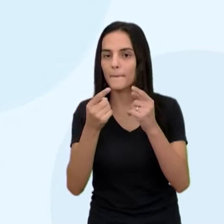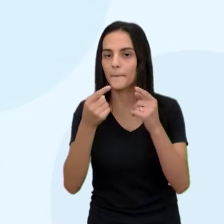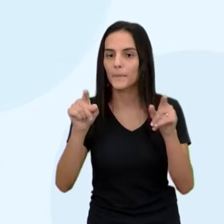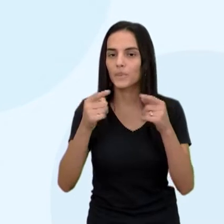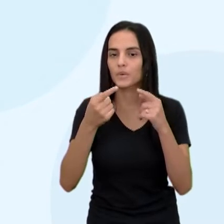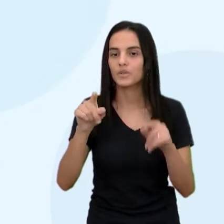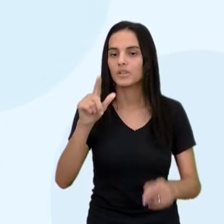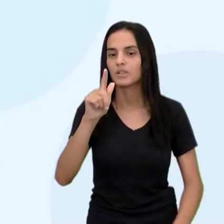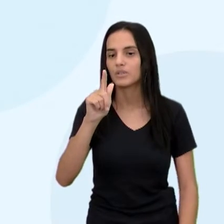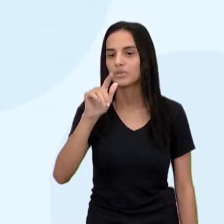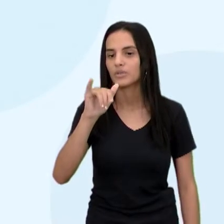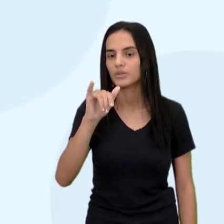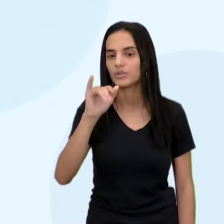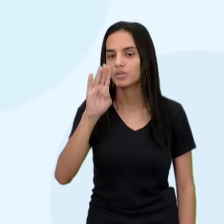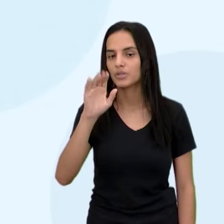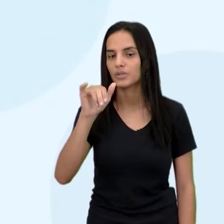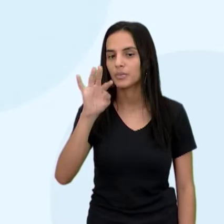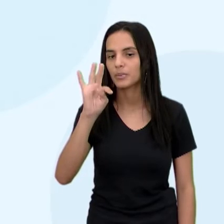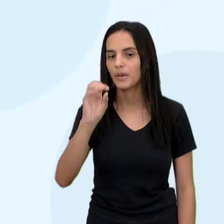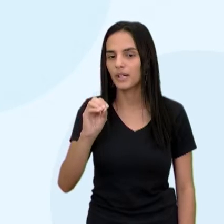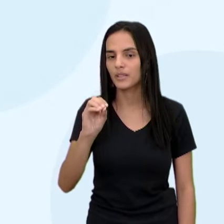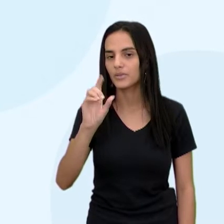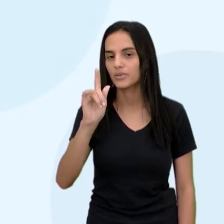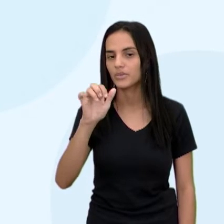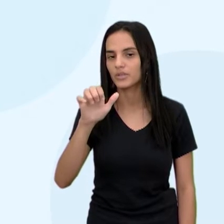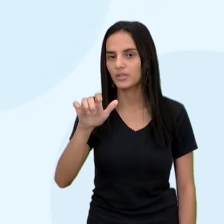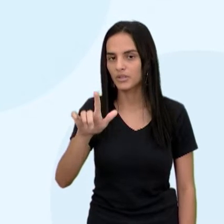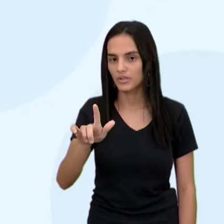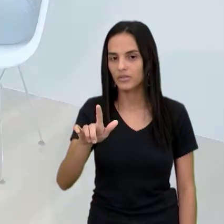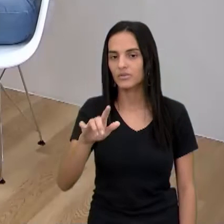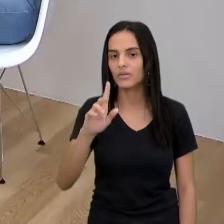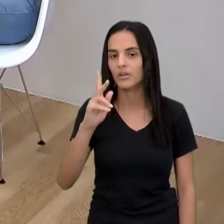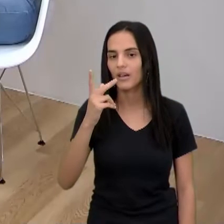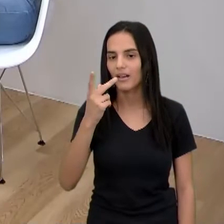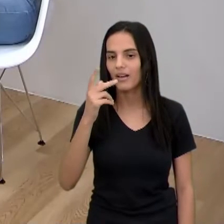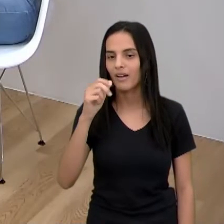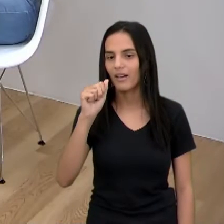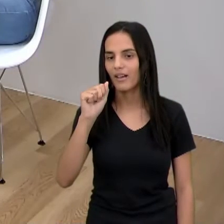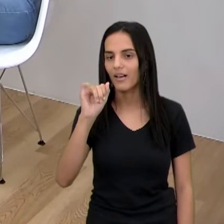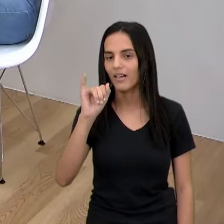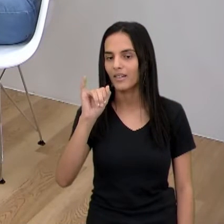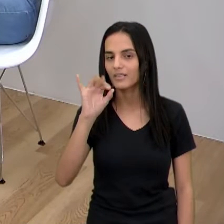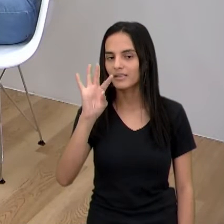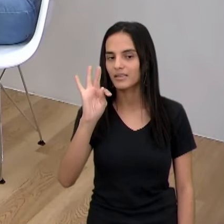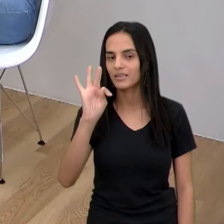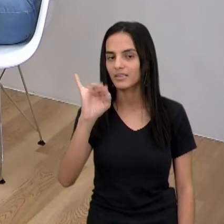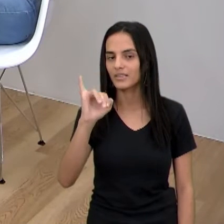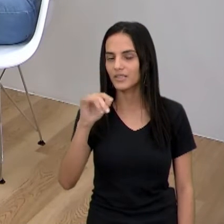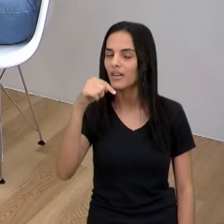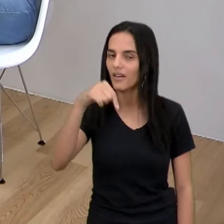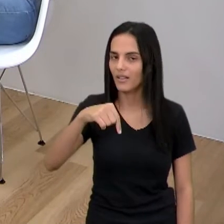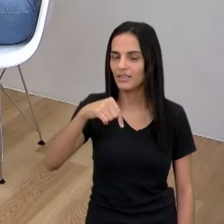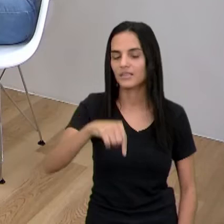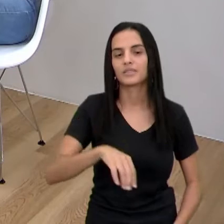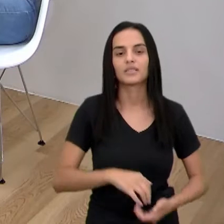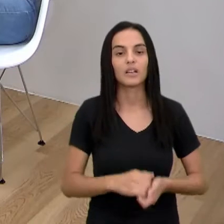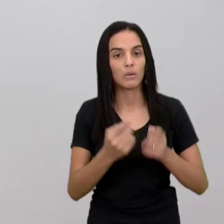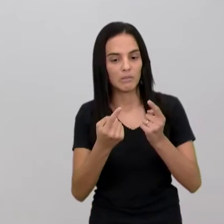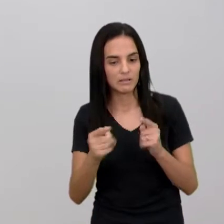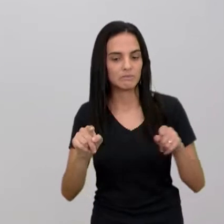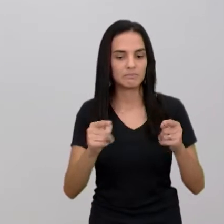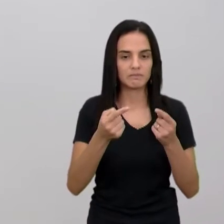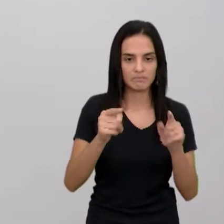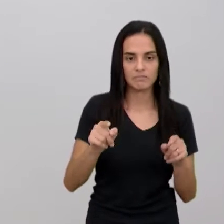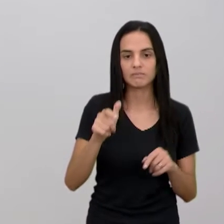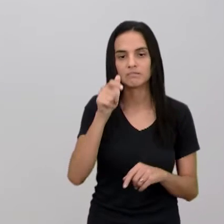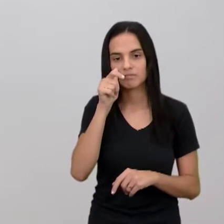Gil? O Haiti é aqui. Já ouviu? Já escutei. Uhum. E é uma canção muito